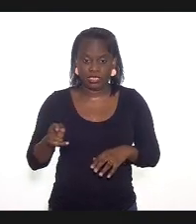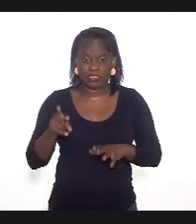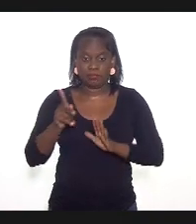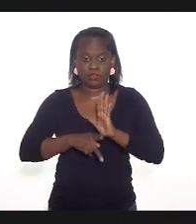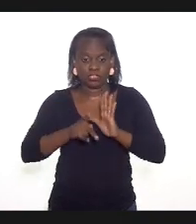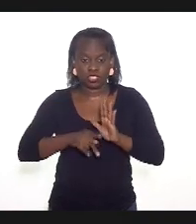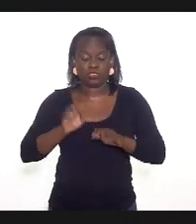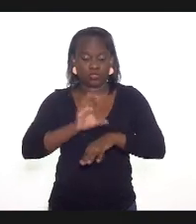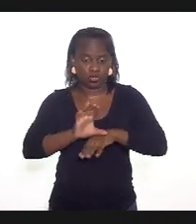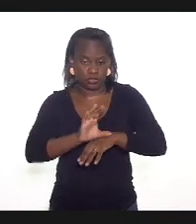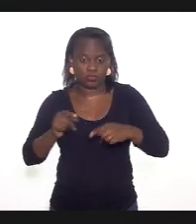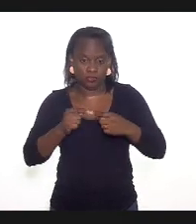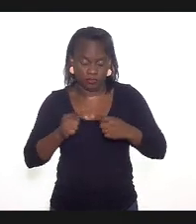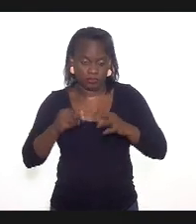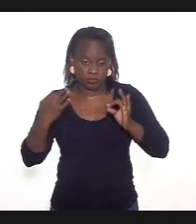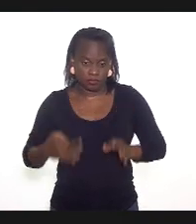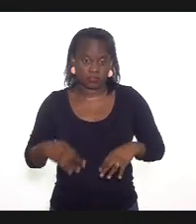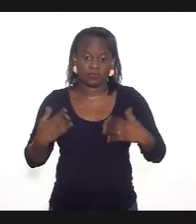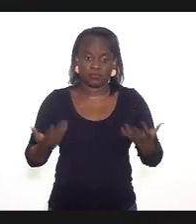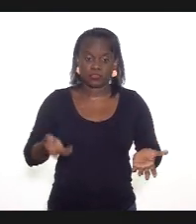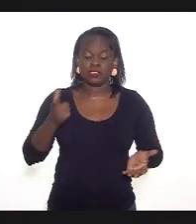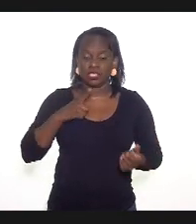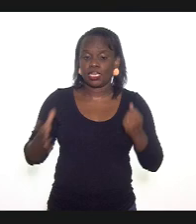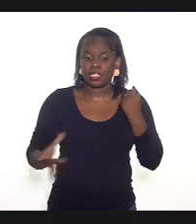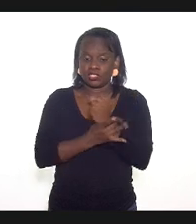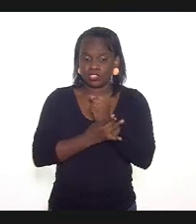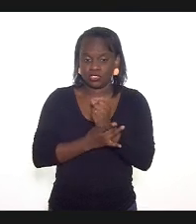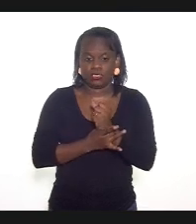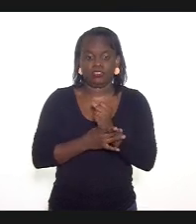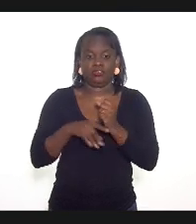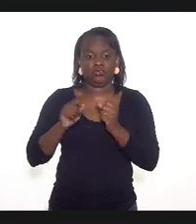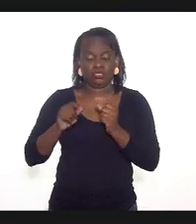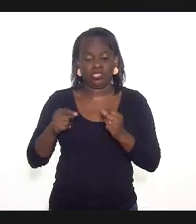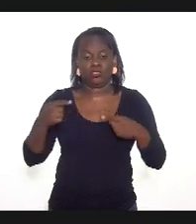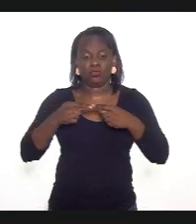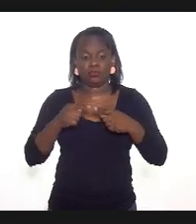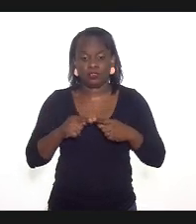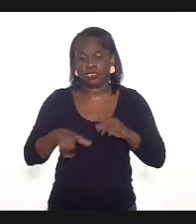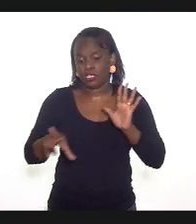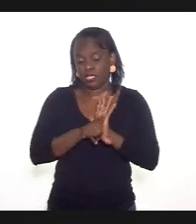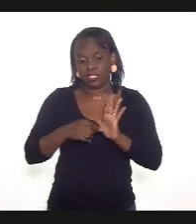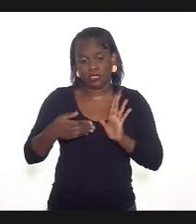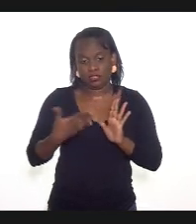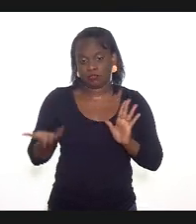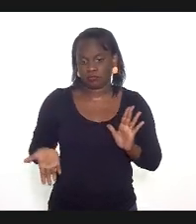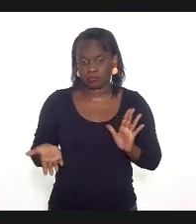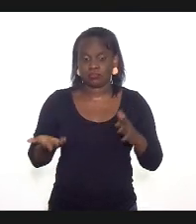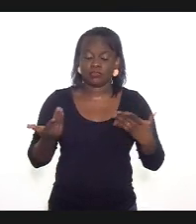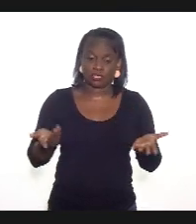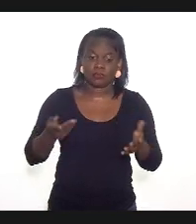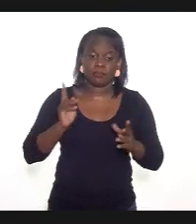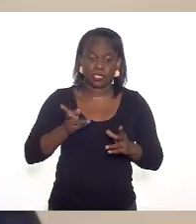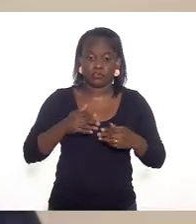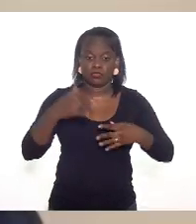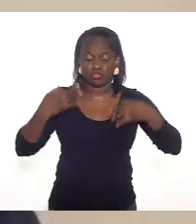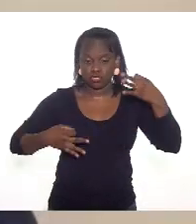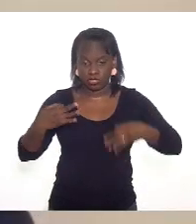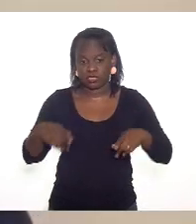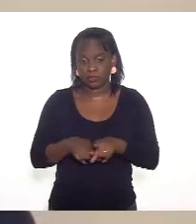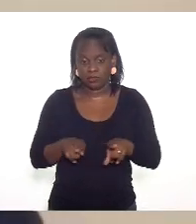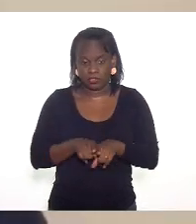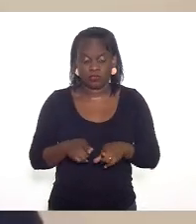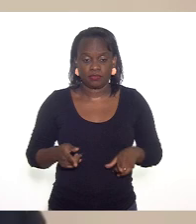projeto constitucional, ele está garantido no que diz respeito à legalidade e à própria juridicidade